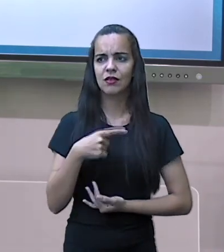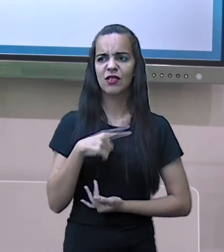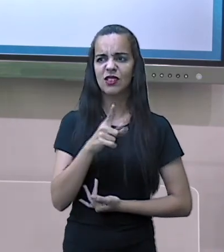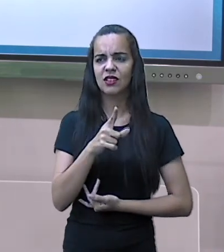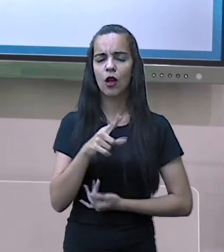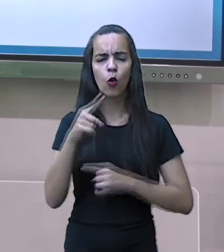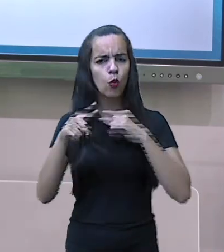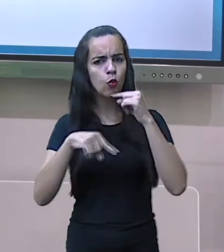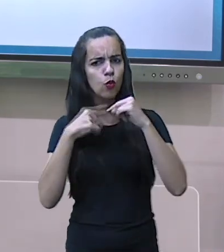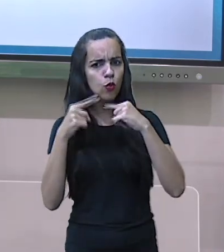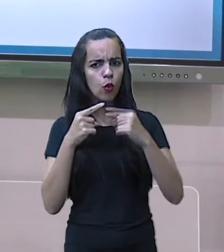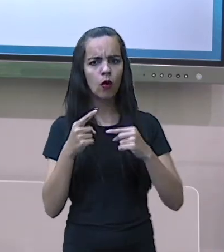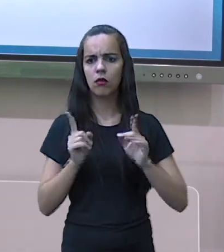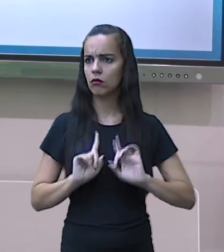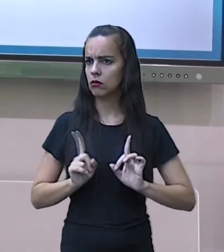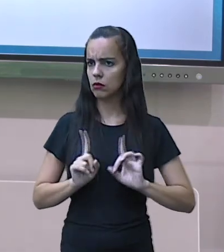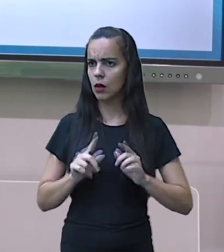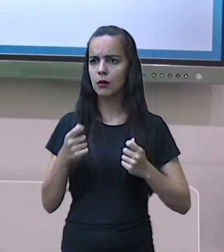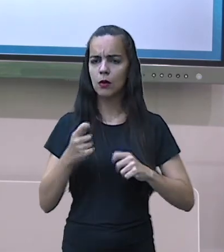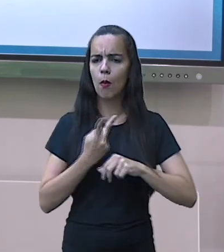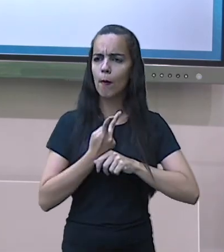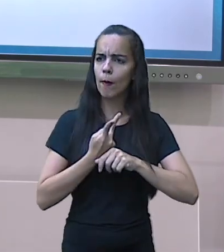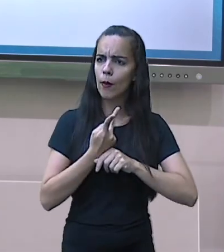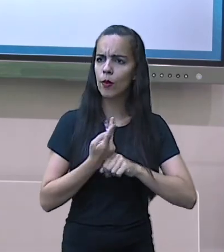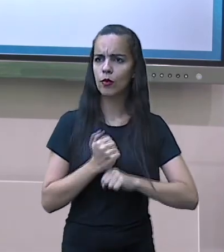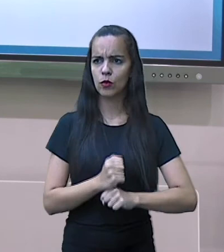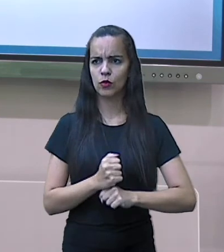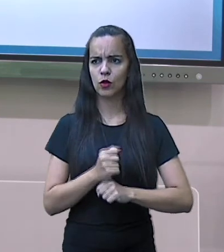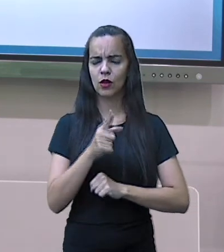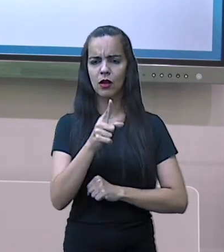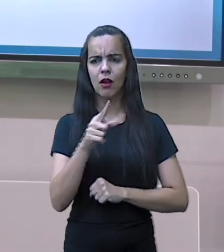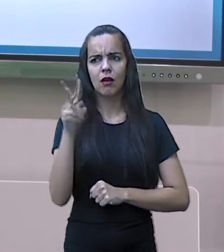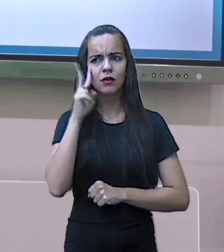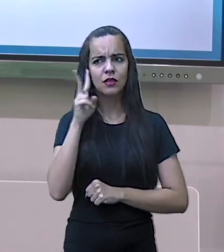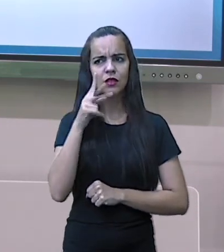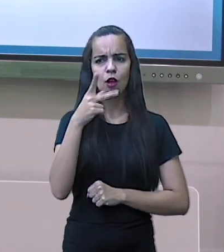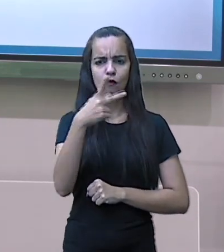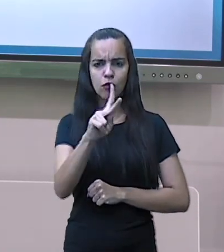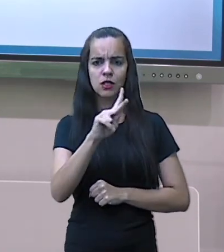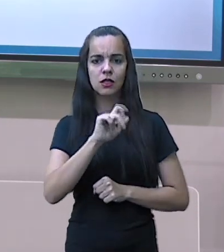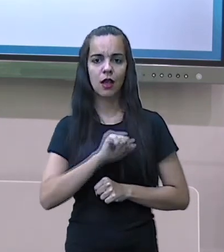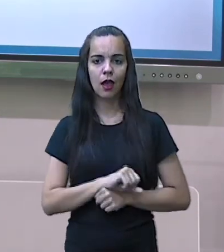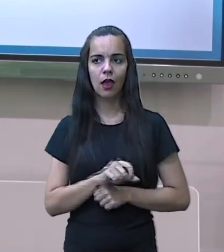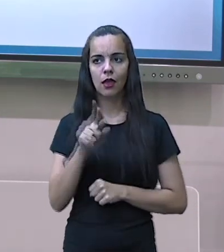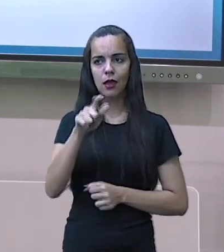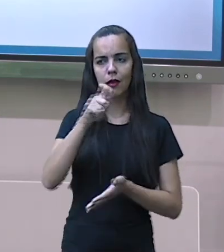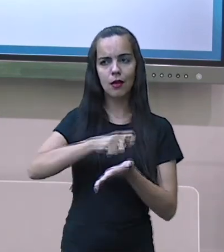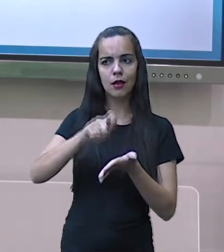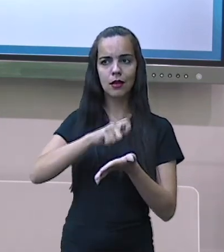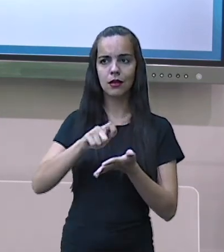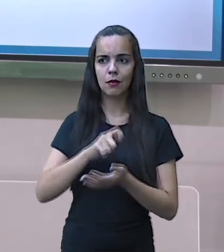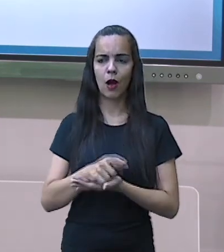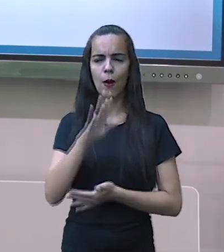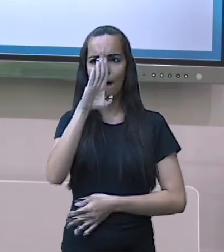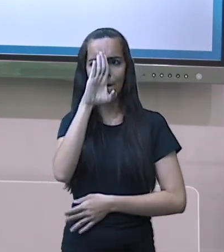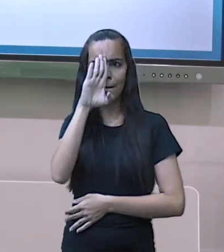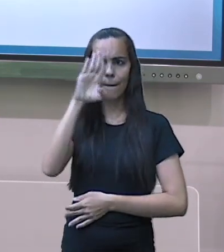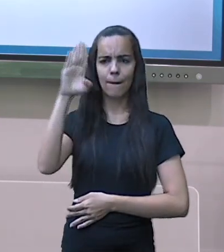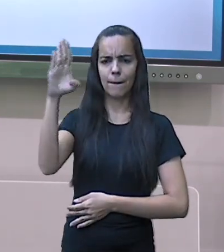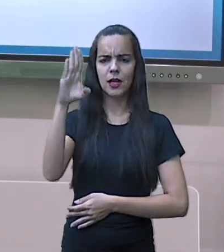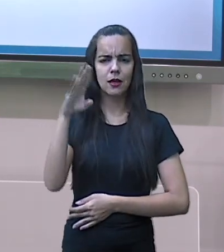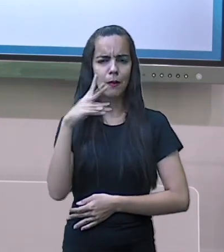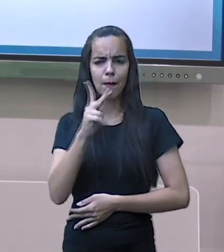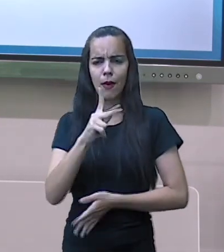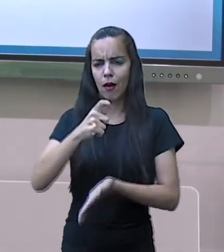com dúvidas. Torne o autor da sua história. Você é o principal